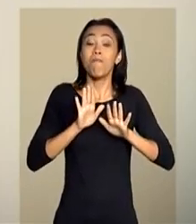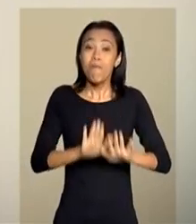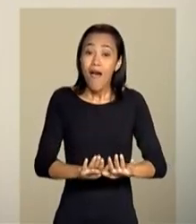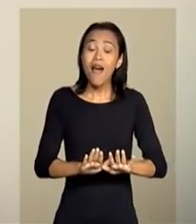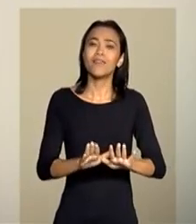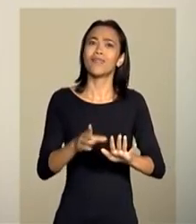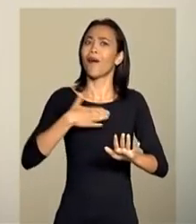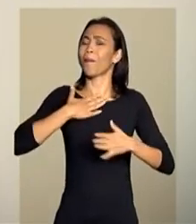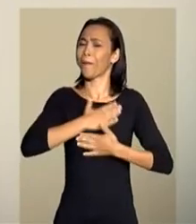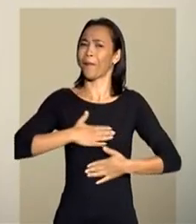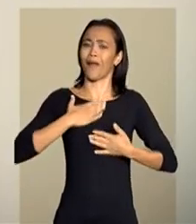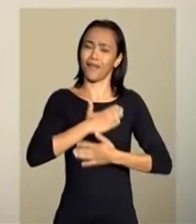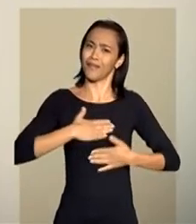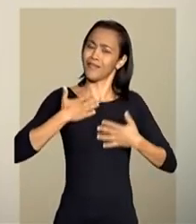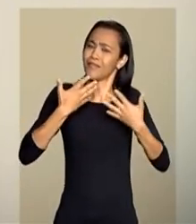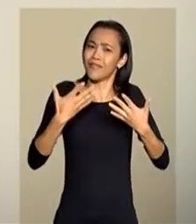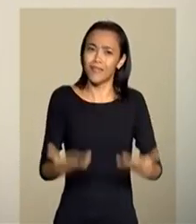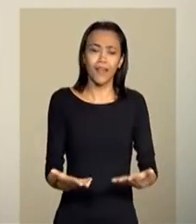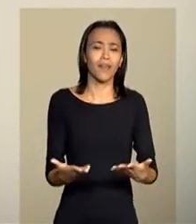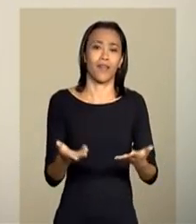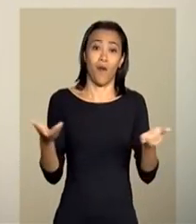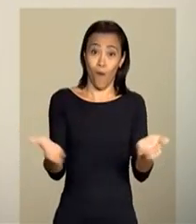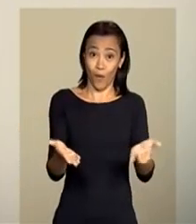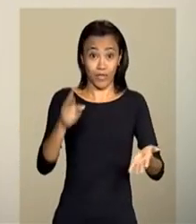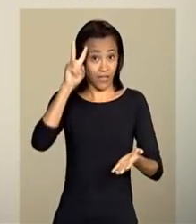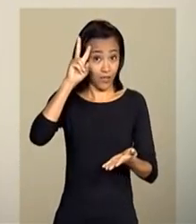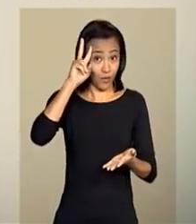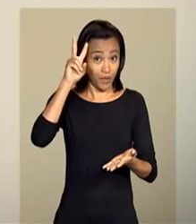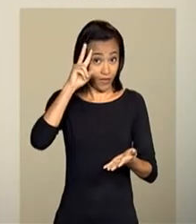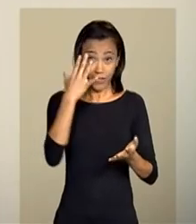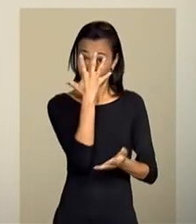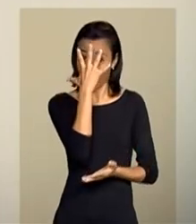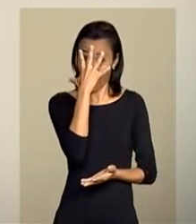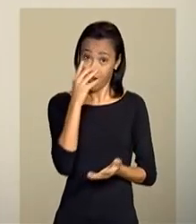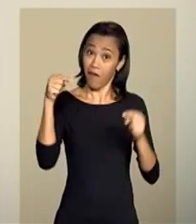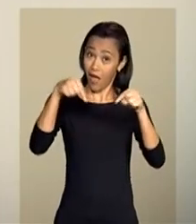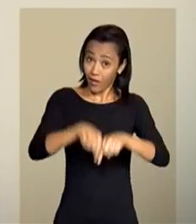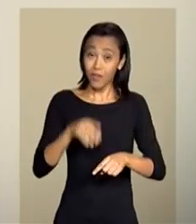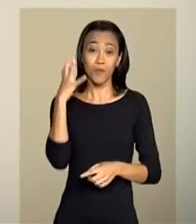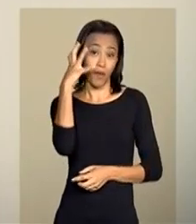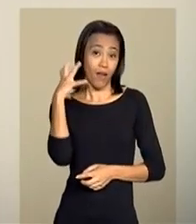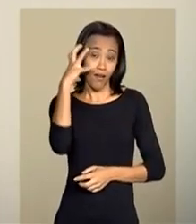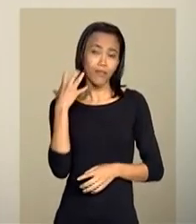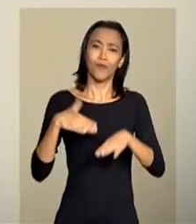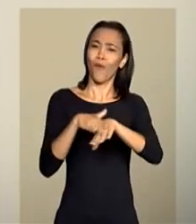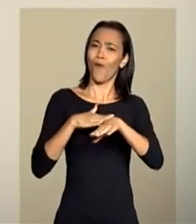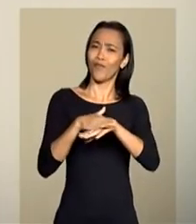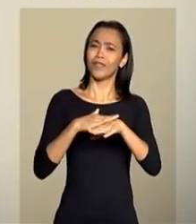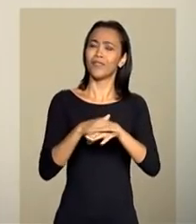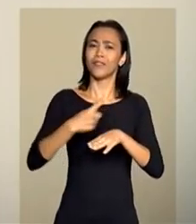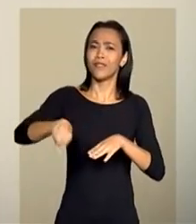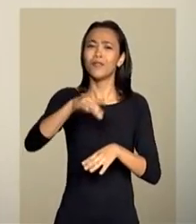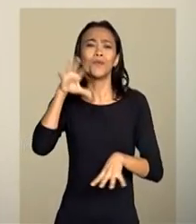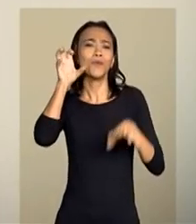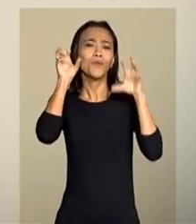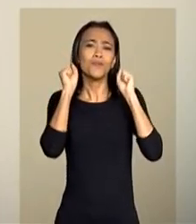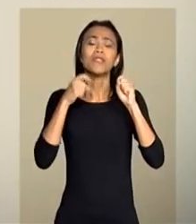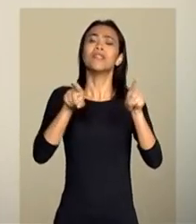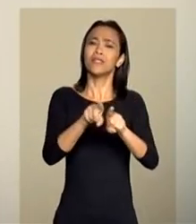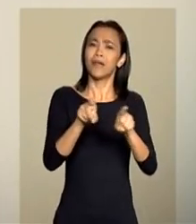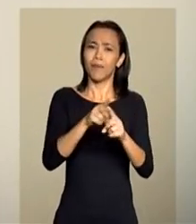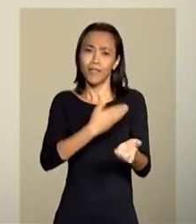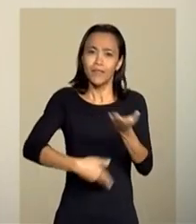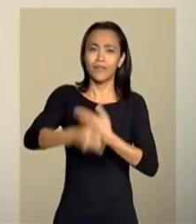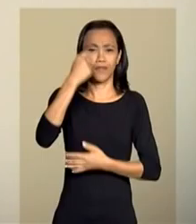mesmo assim é um prazer imenso estar nessa segunda-feira de carnaval aqui no rádio conversando com os nossos ouvintes e trocando uma